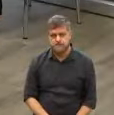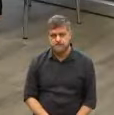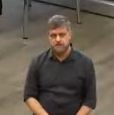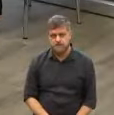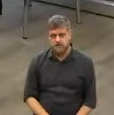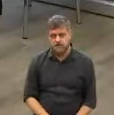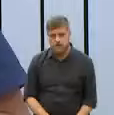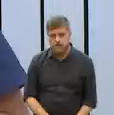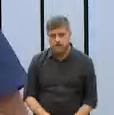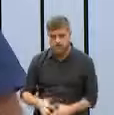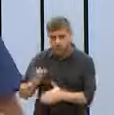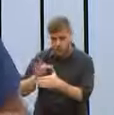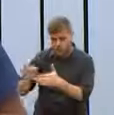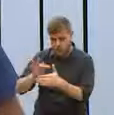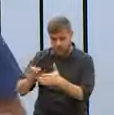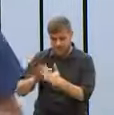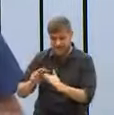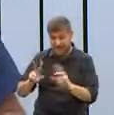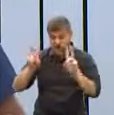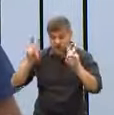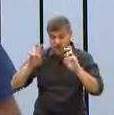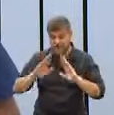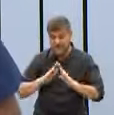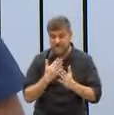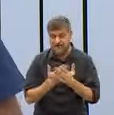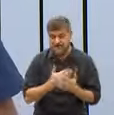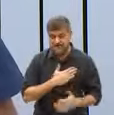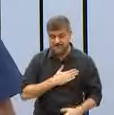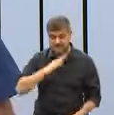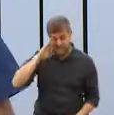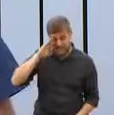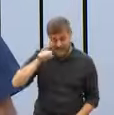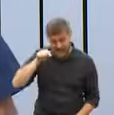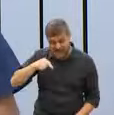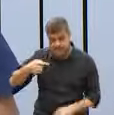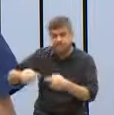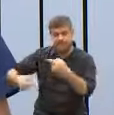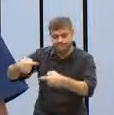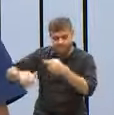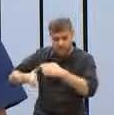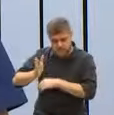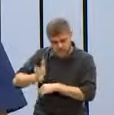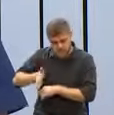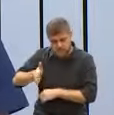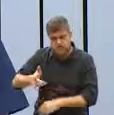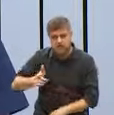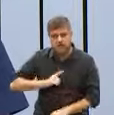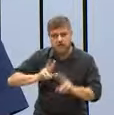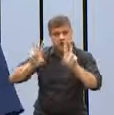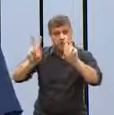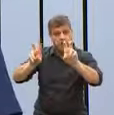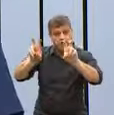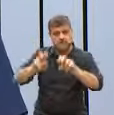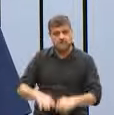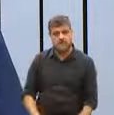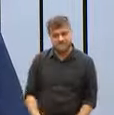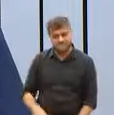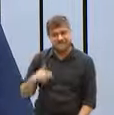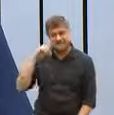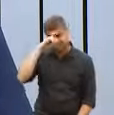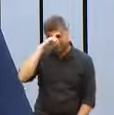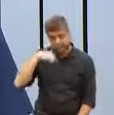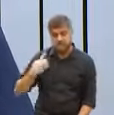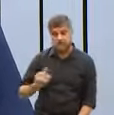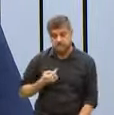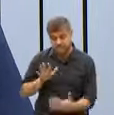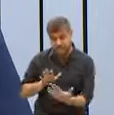para o Conselho, já chegou, essa discussão já está quente entre os conselheiros, e é uma questão espinhosa, mas nós temos